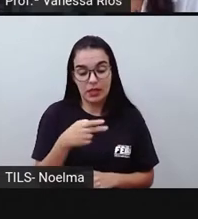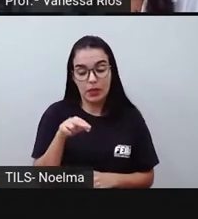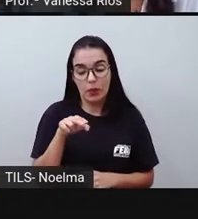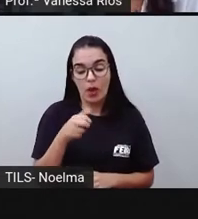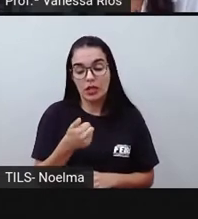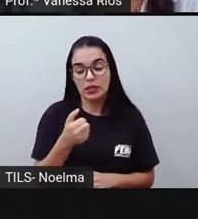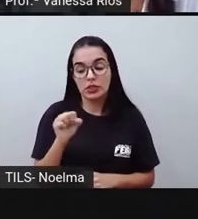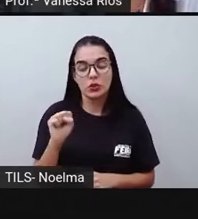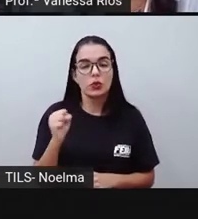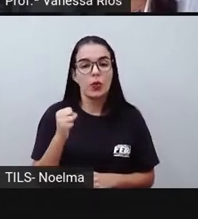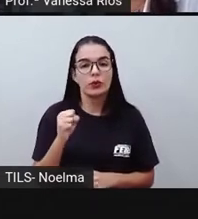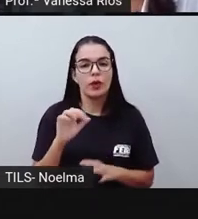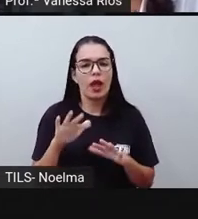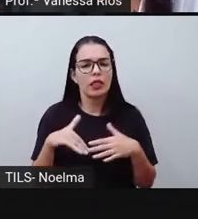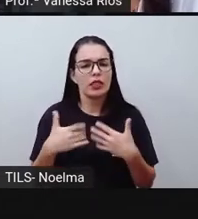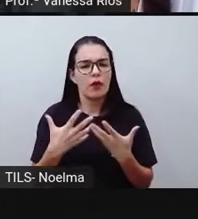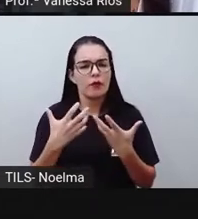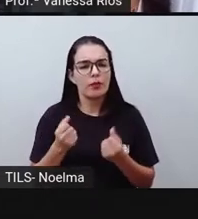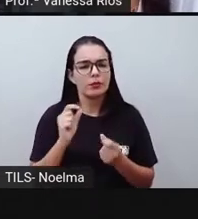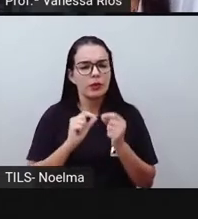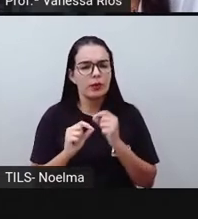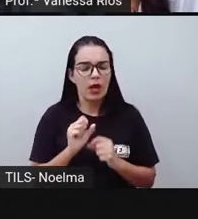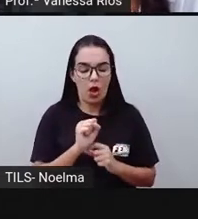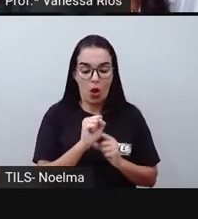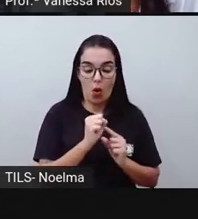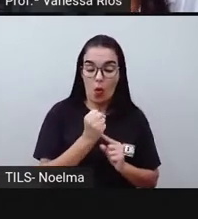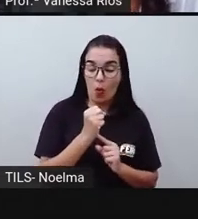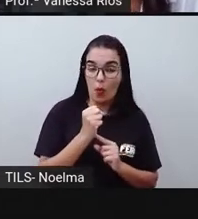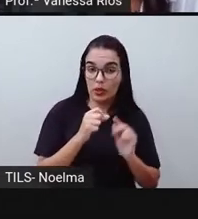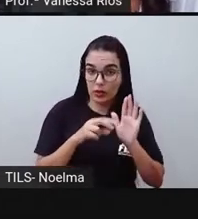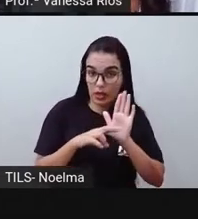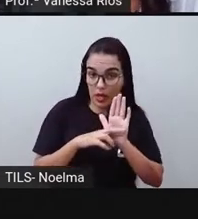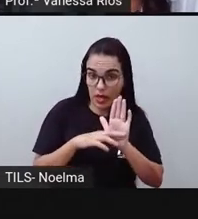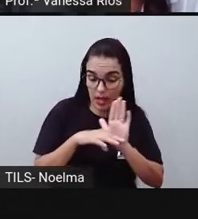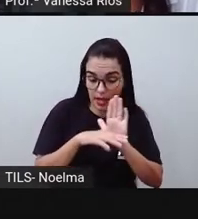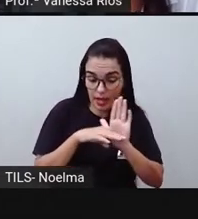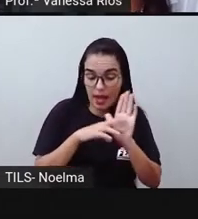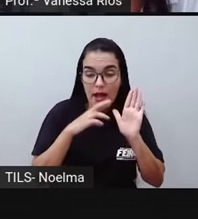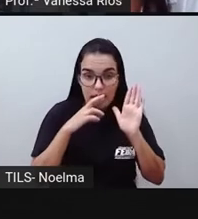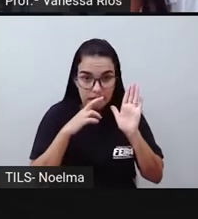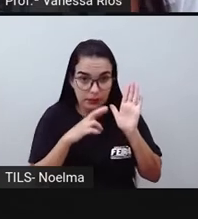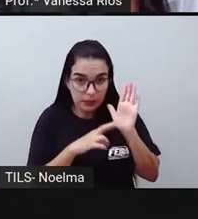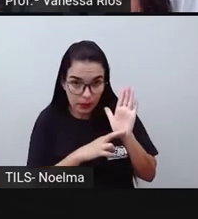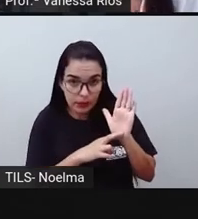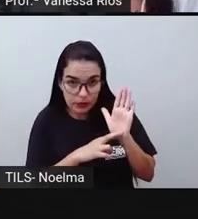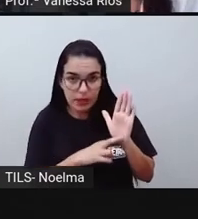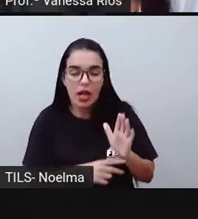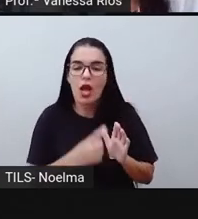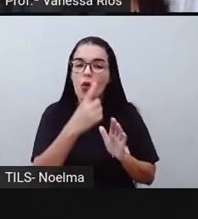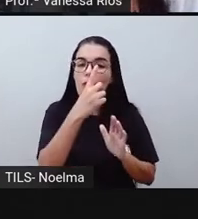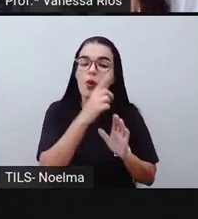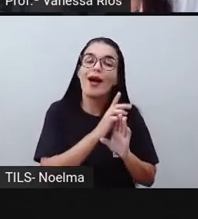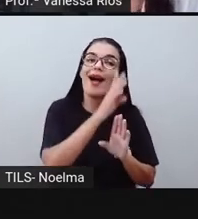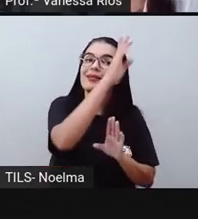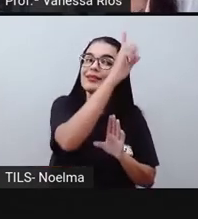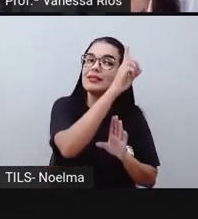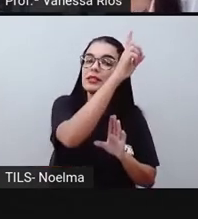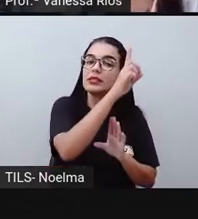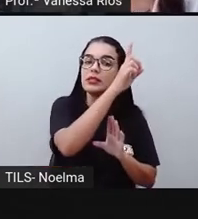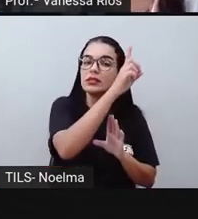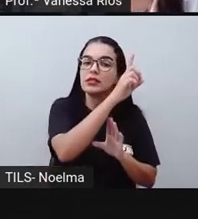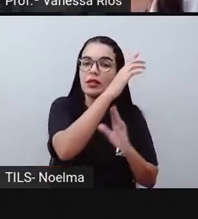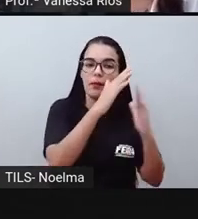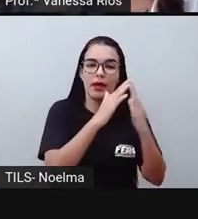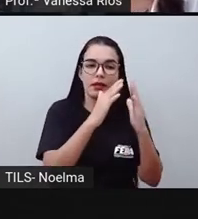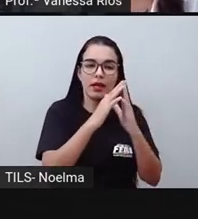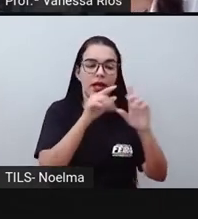18. Neste caso, vamos colocar 8 no produto, que é o lugar do resultado, e 1 acima da